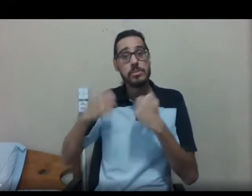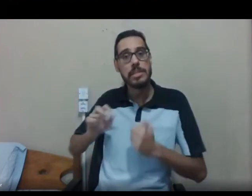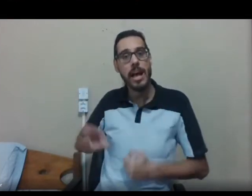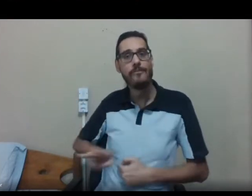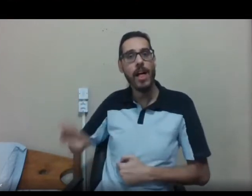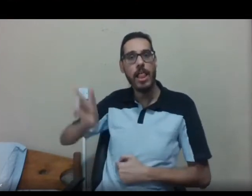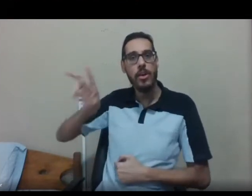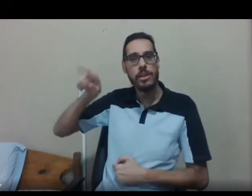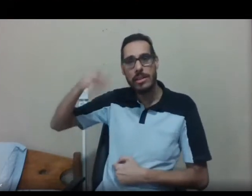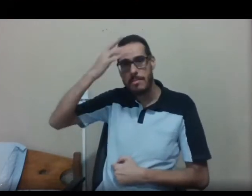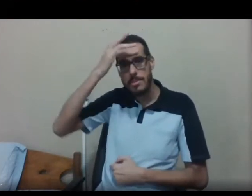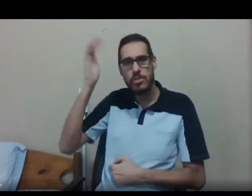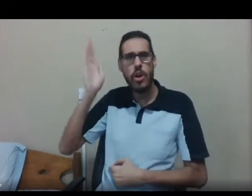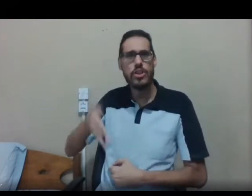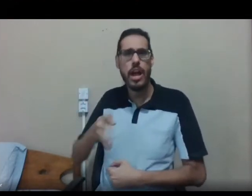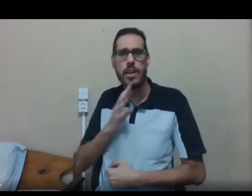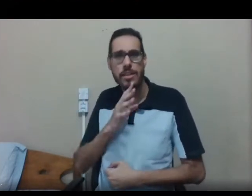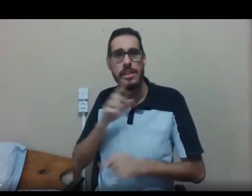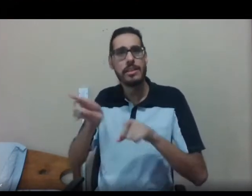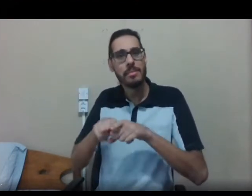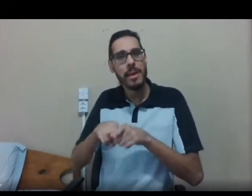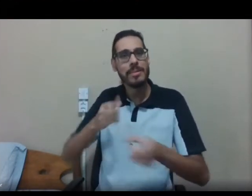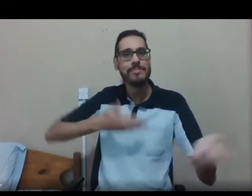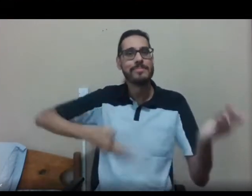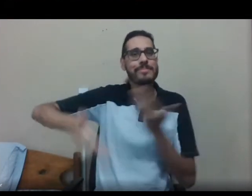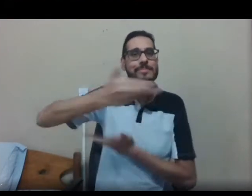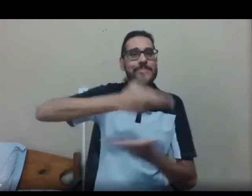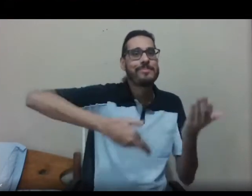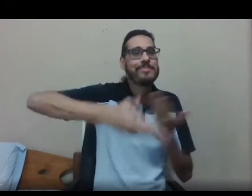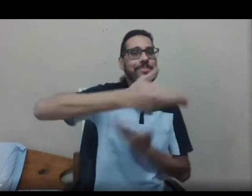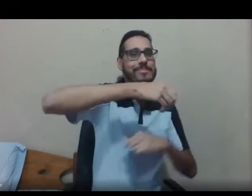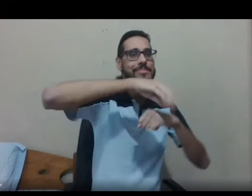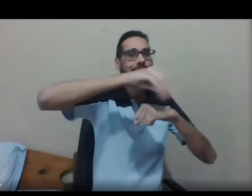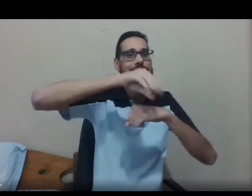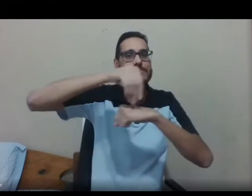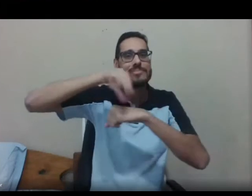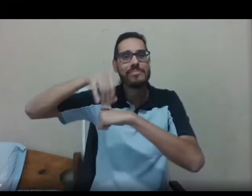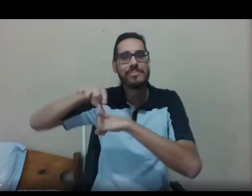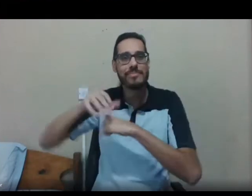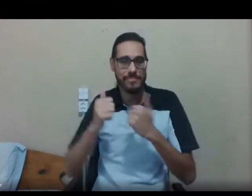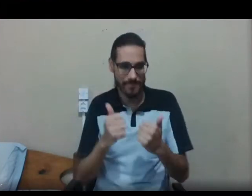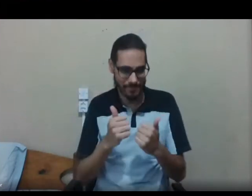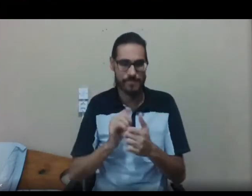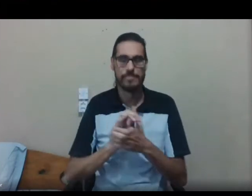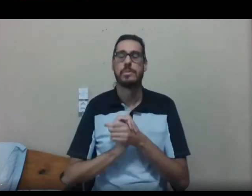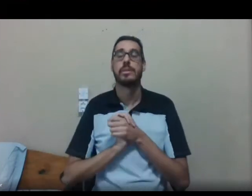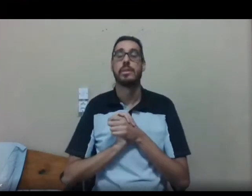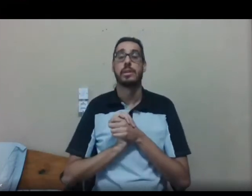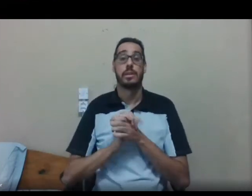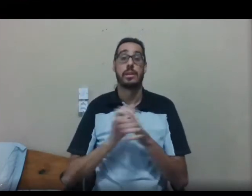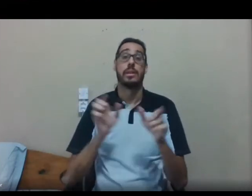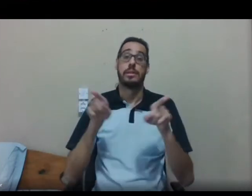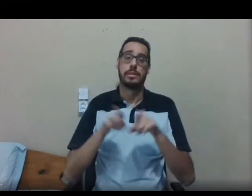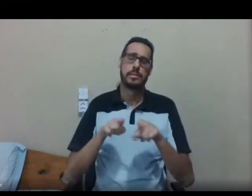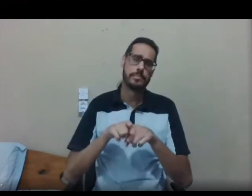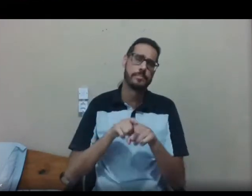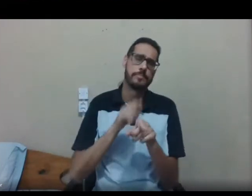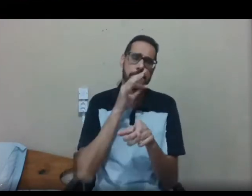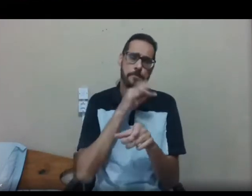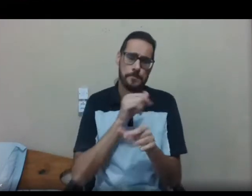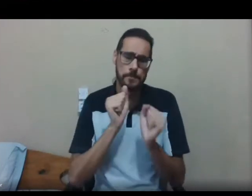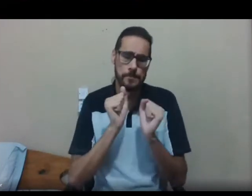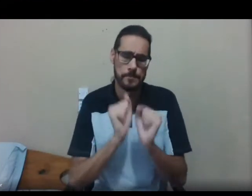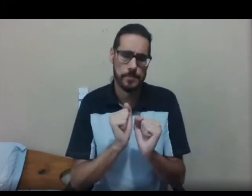com outros cursos, até mesmo porque os desafios eles coincidem, né, em muitos